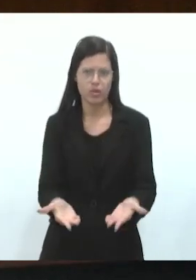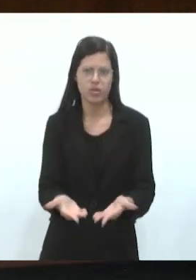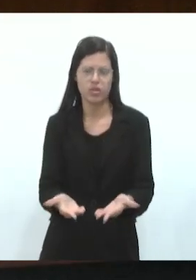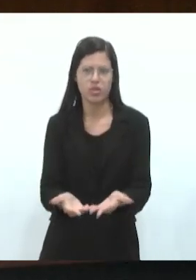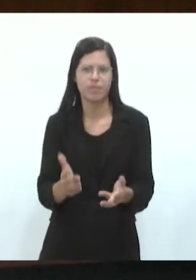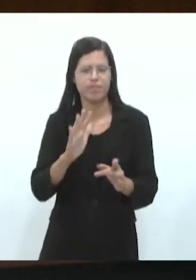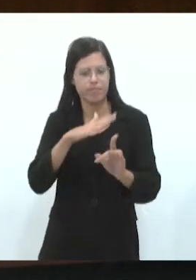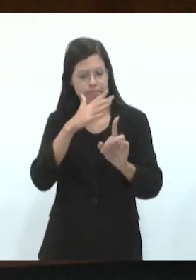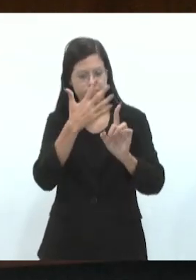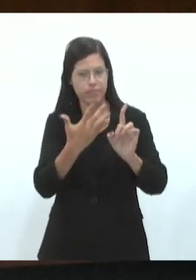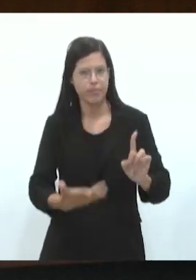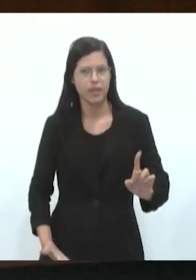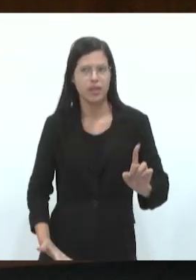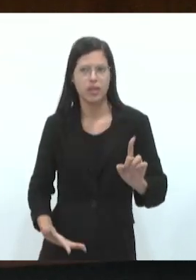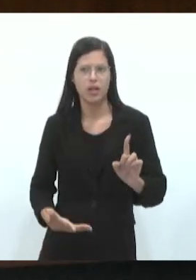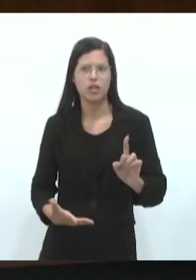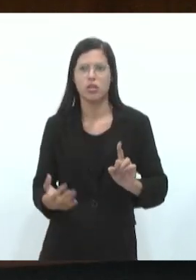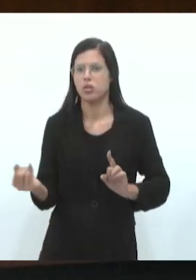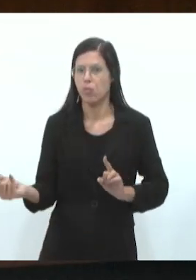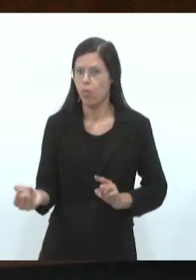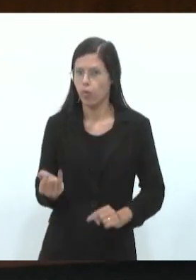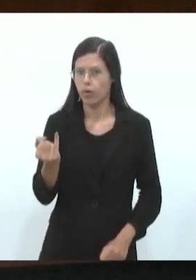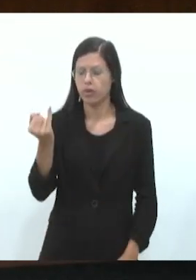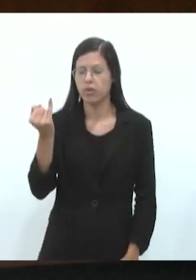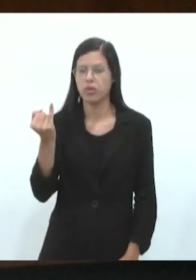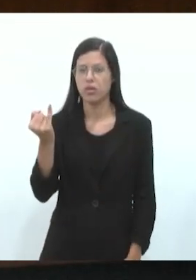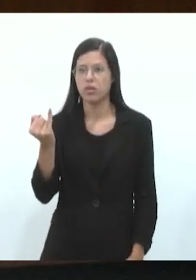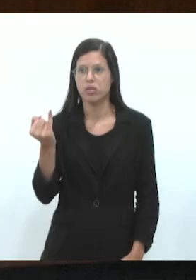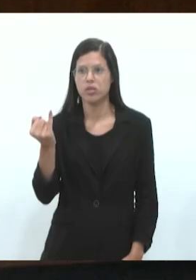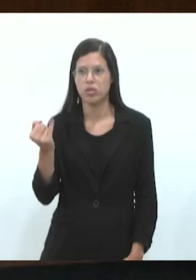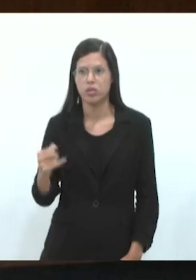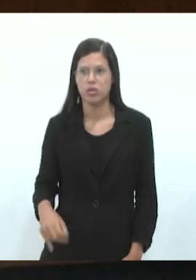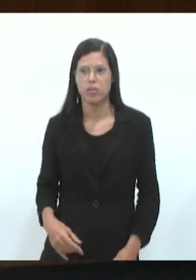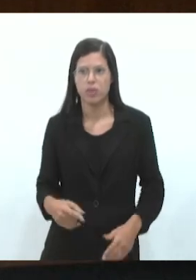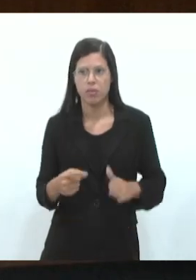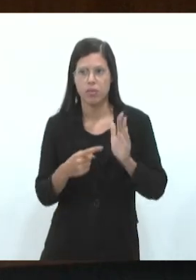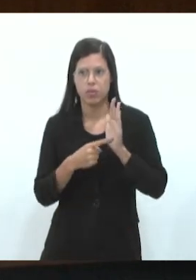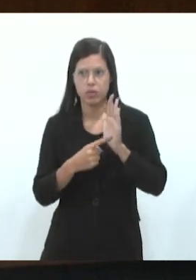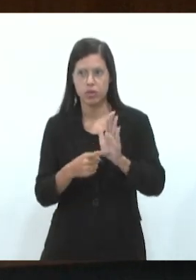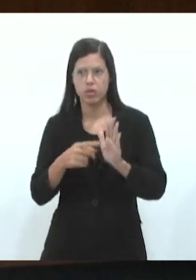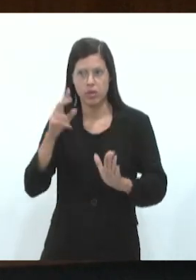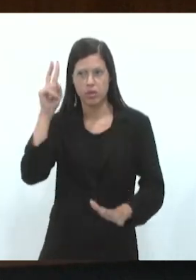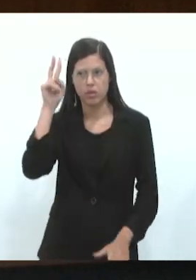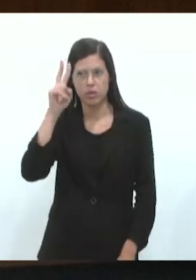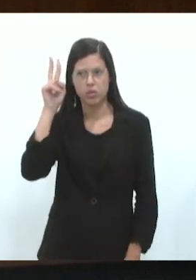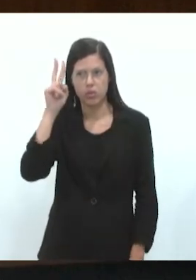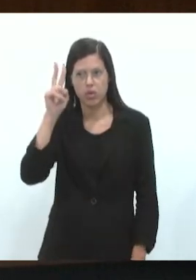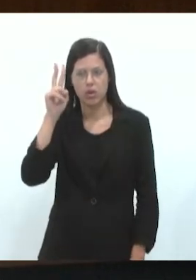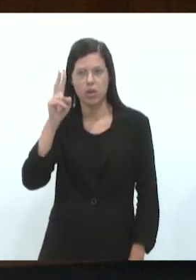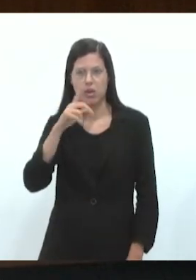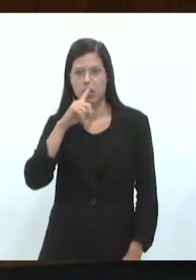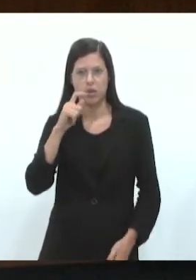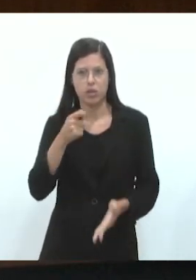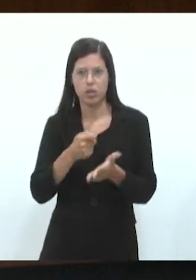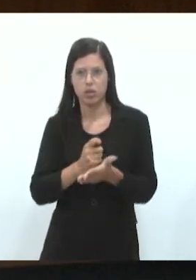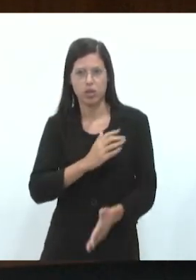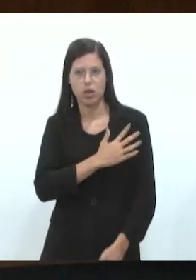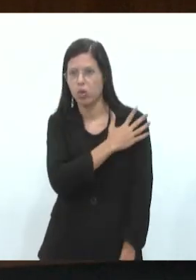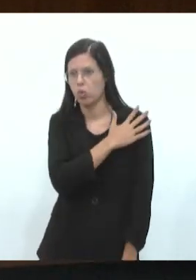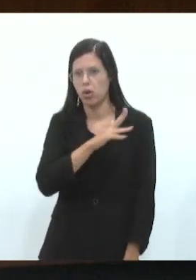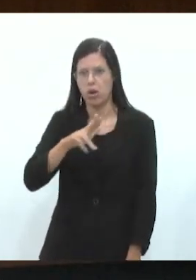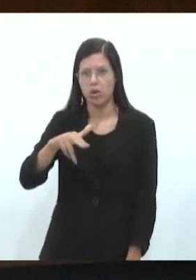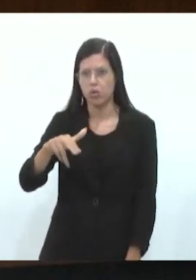homenagem realmente relevante para trazer e mostrar a história que ditadura nunca